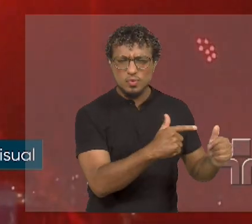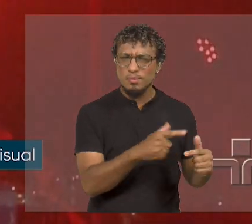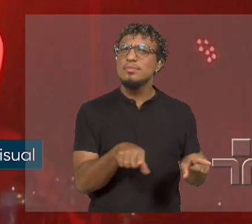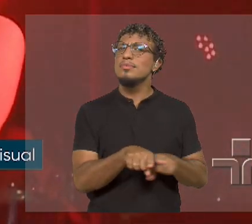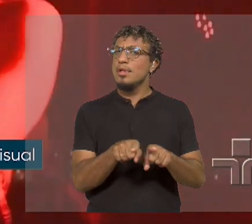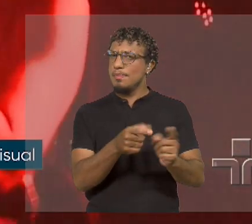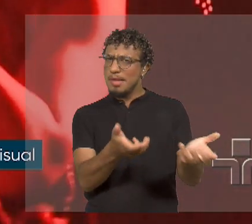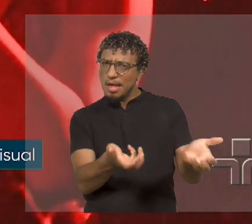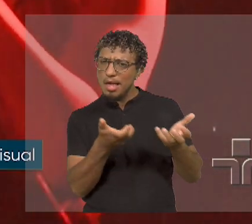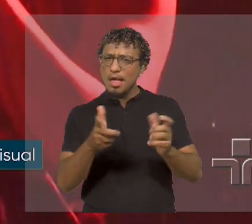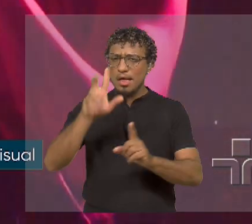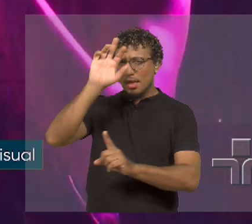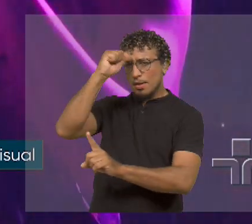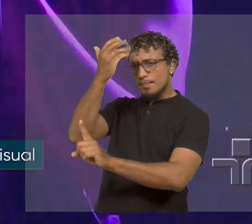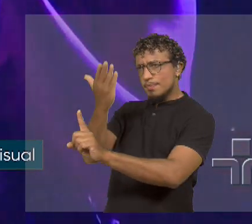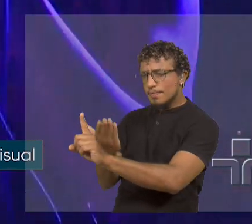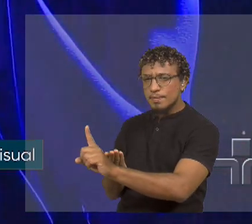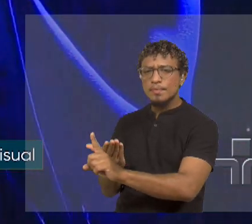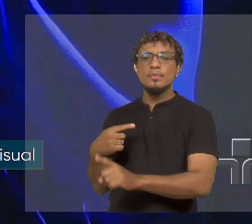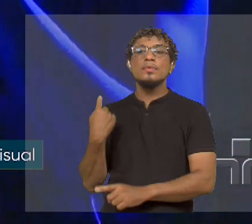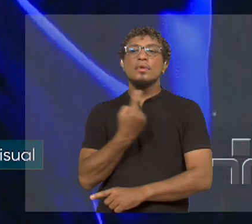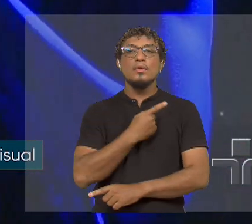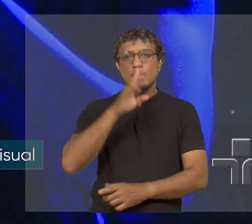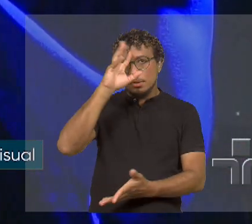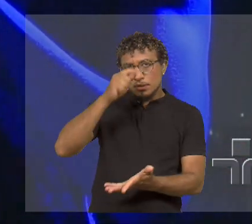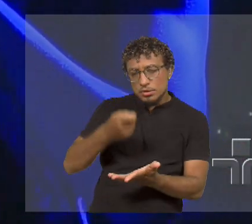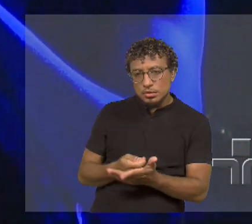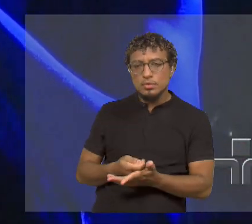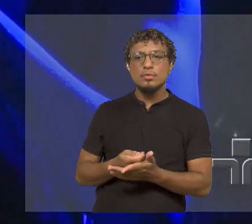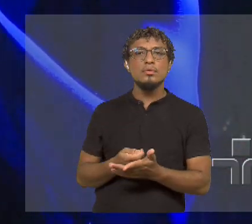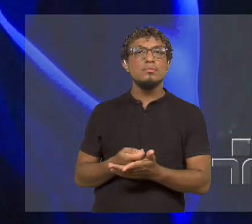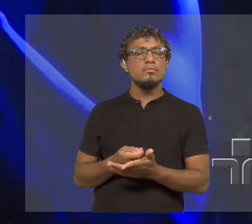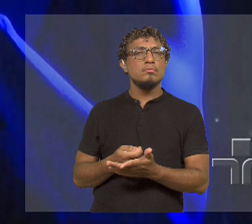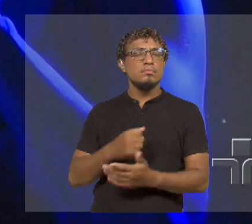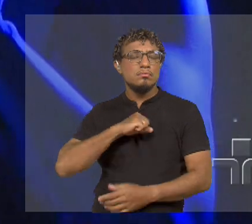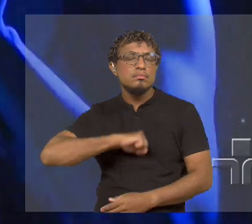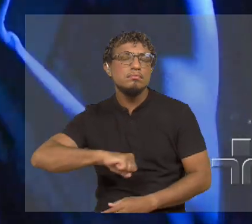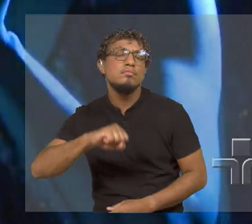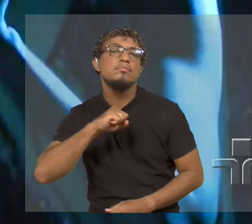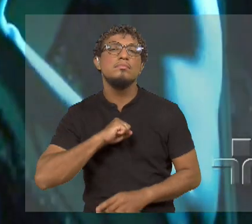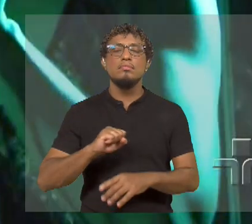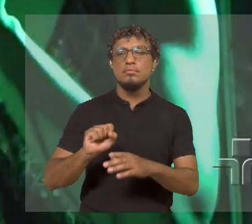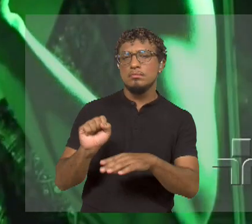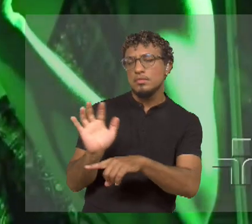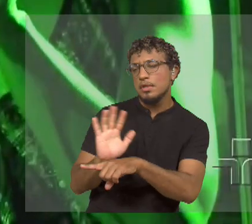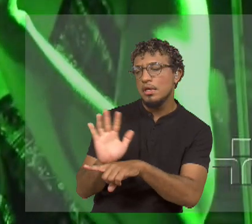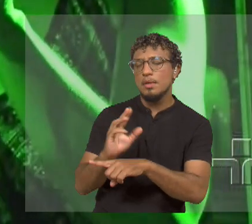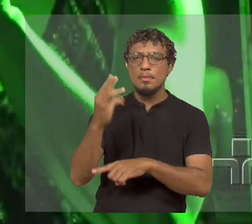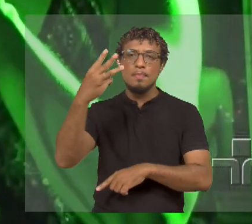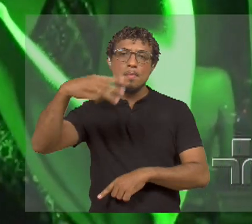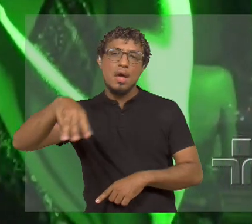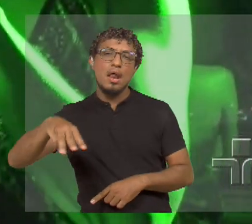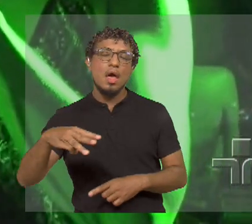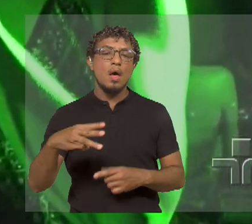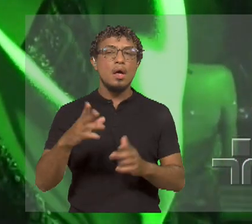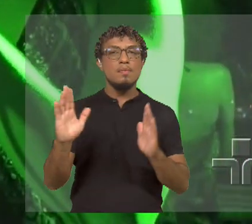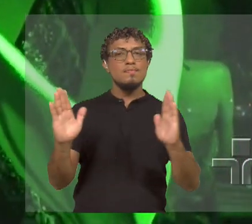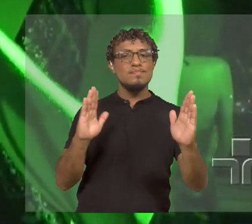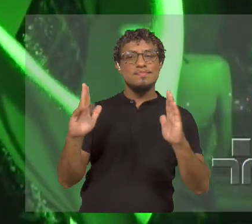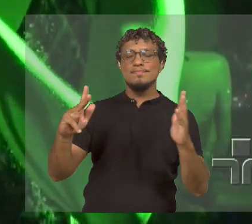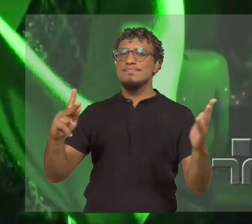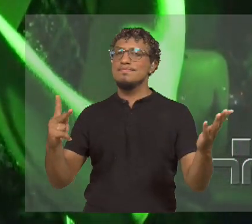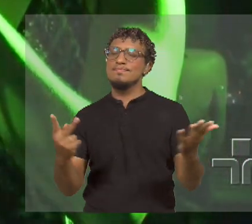presente. Então, foi quando a gente decidiu gravar o clipe e abordar essa parada do Maranhão e do reggae, foi justamente período